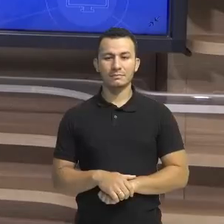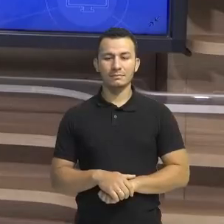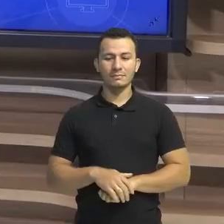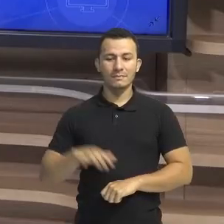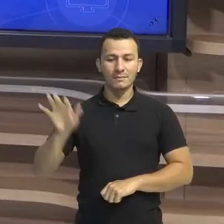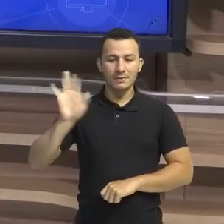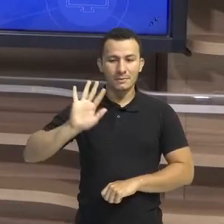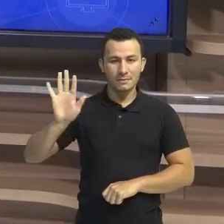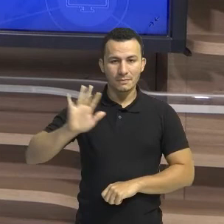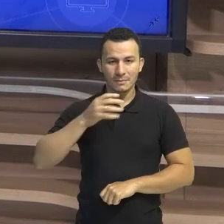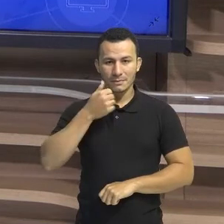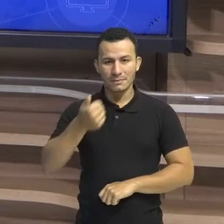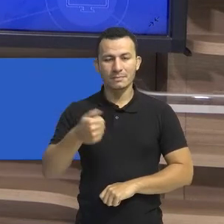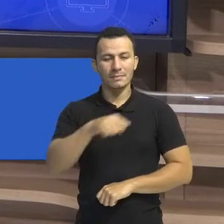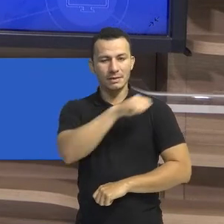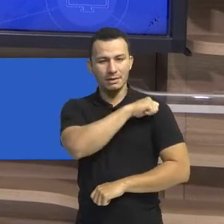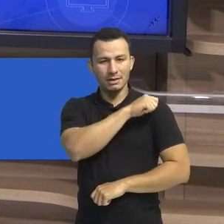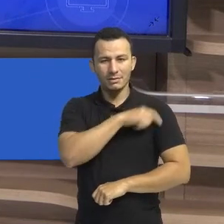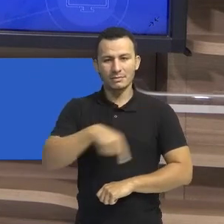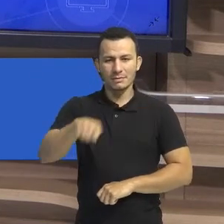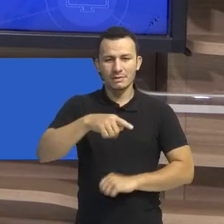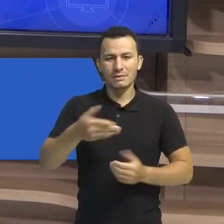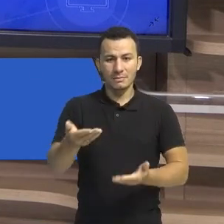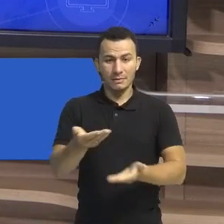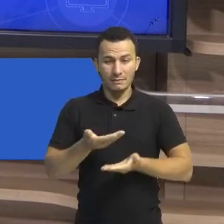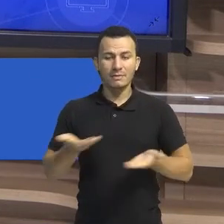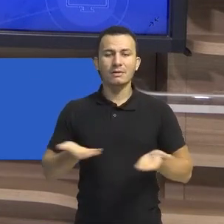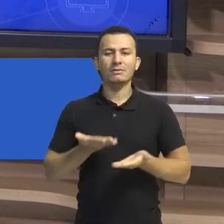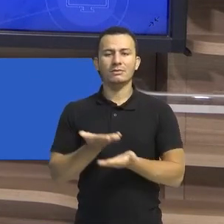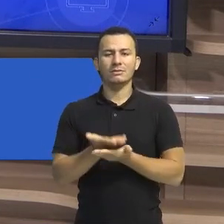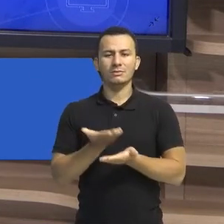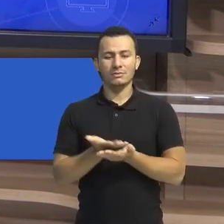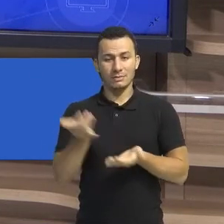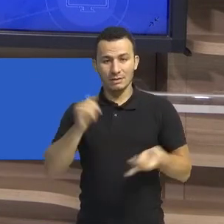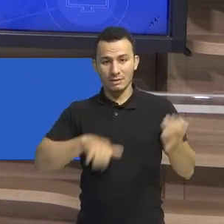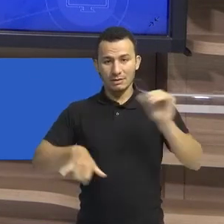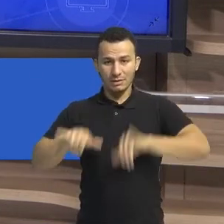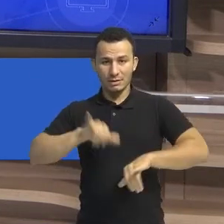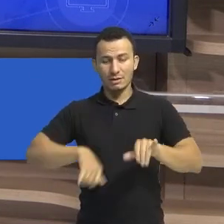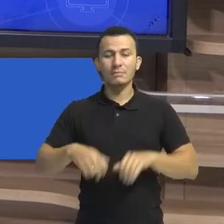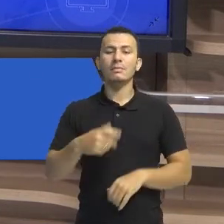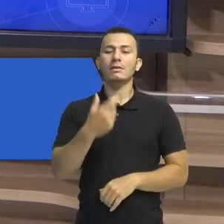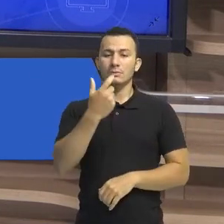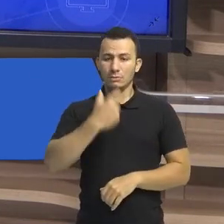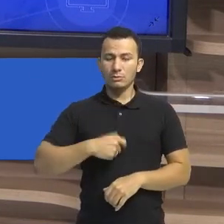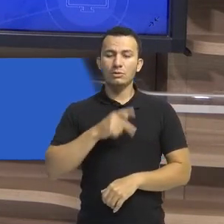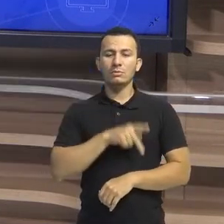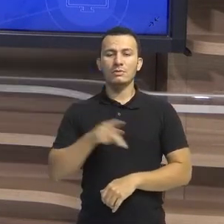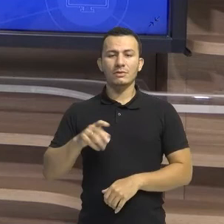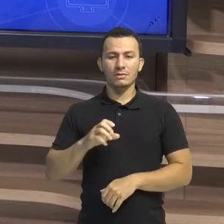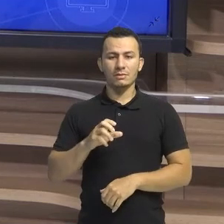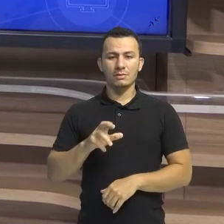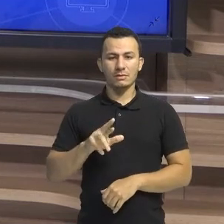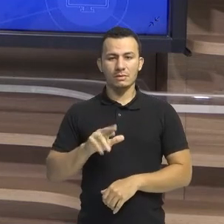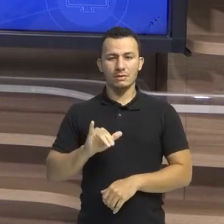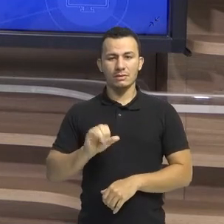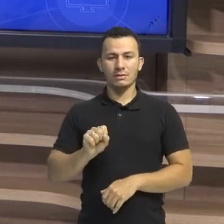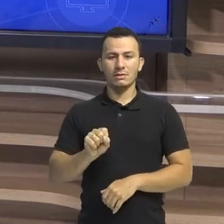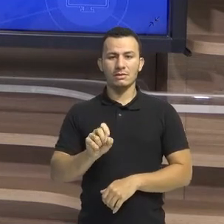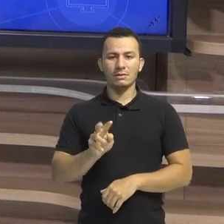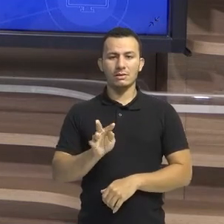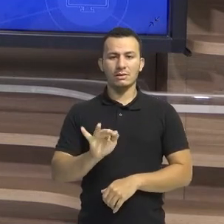Olá, alunos, sejam bem-vindos à nossa aula de Química. Eu sou a professora Cristiane Marques e vou acompanhar a nossa aula de